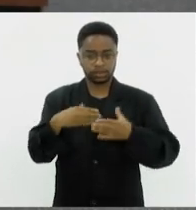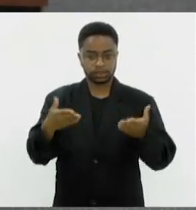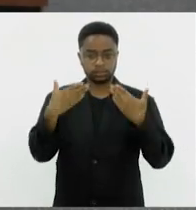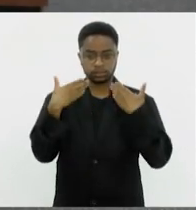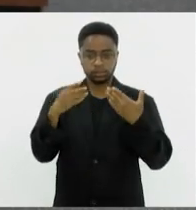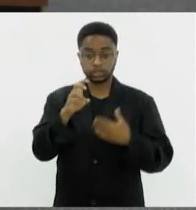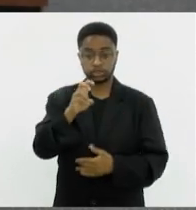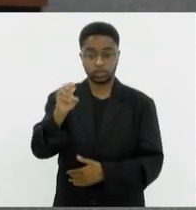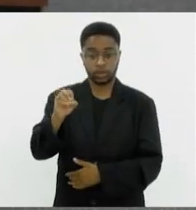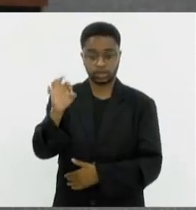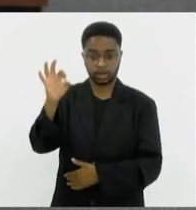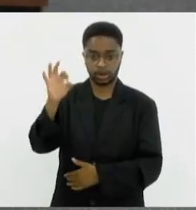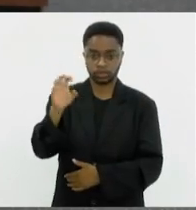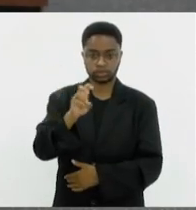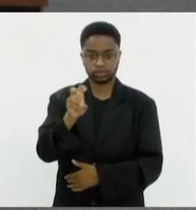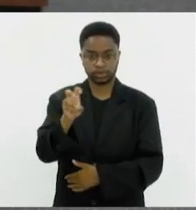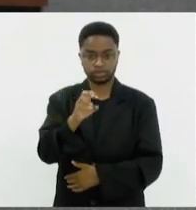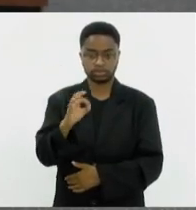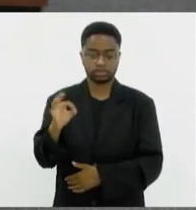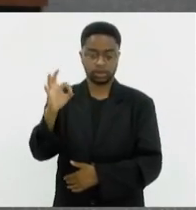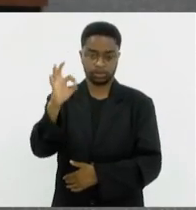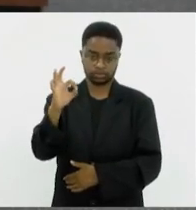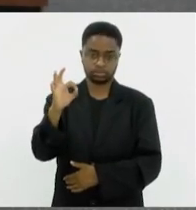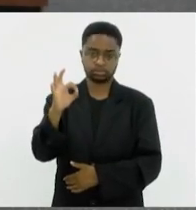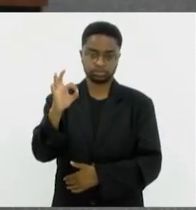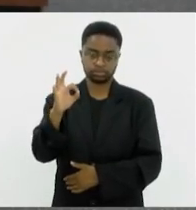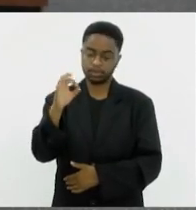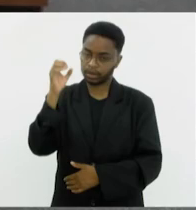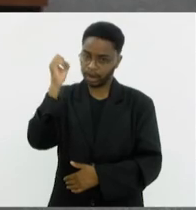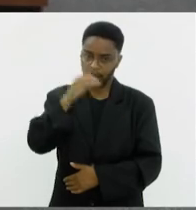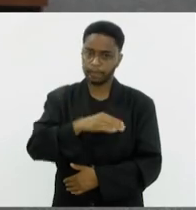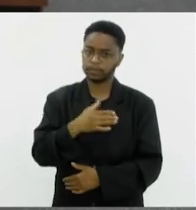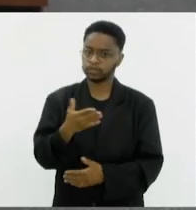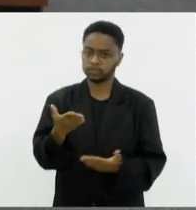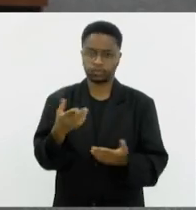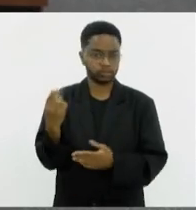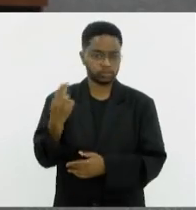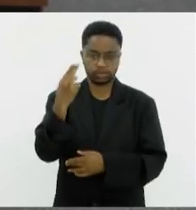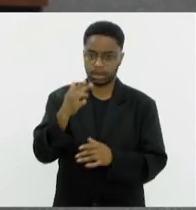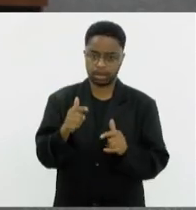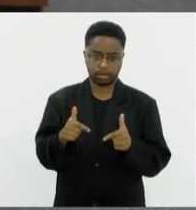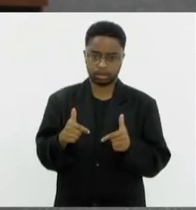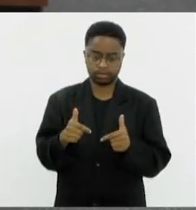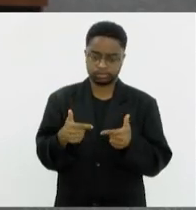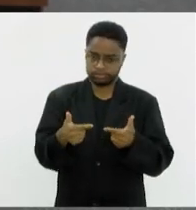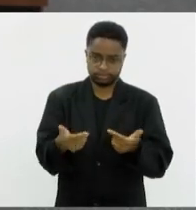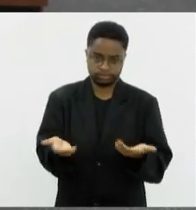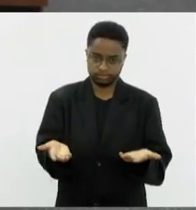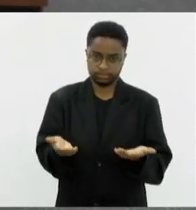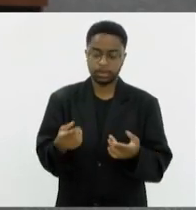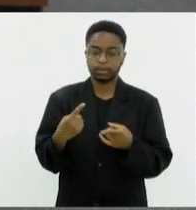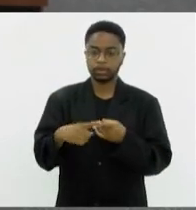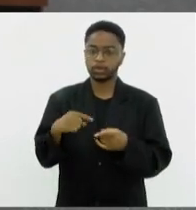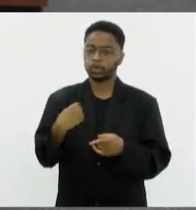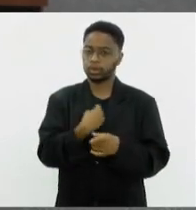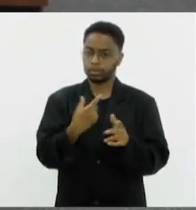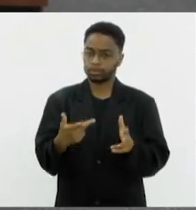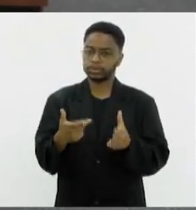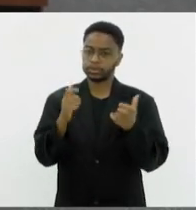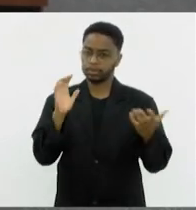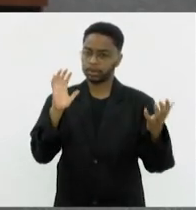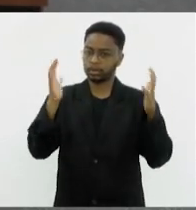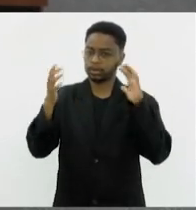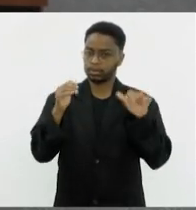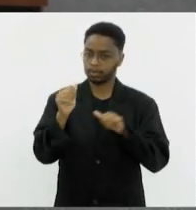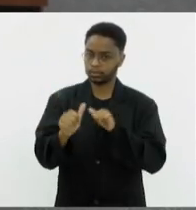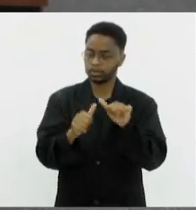de 50, 55 graus Celsius, absurdo, impraticável. A gente vive um cenário de mudanças climáticas, o